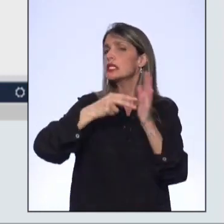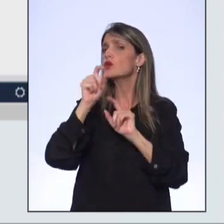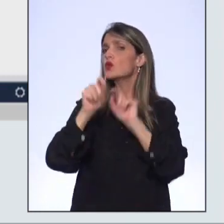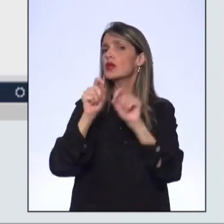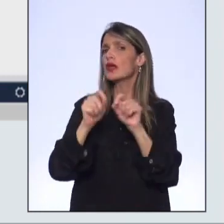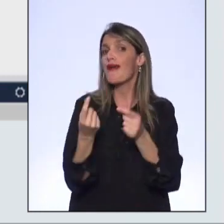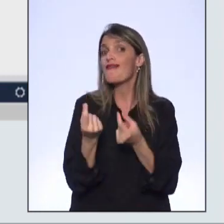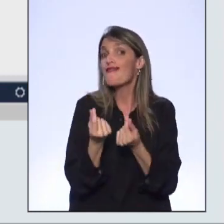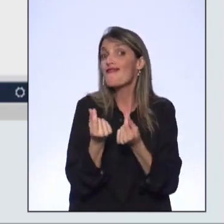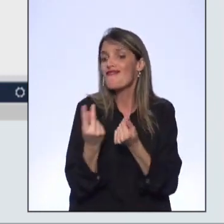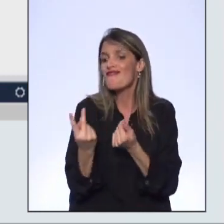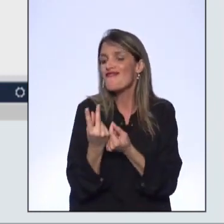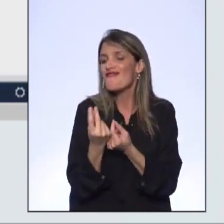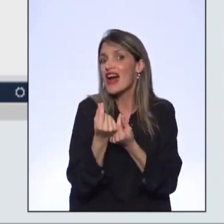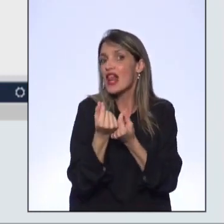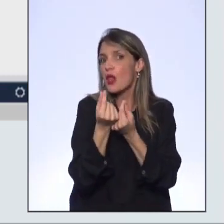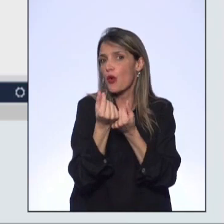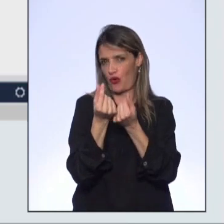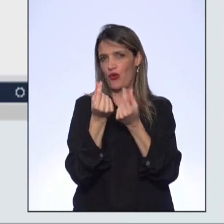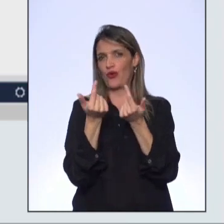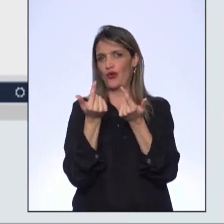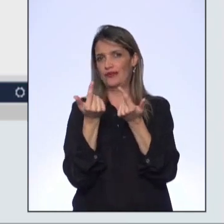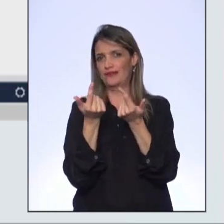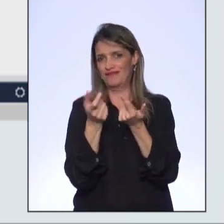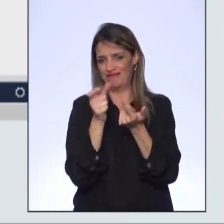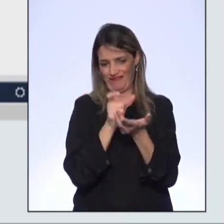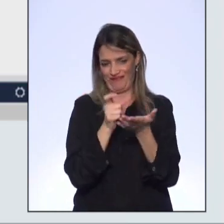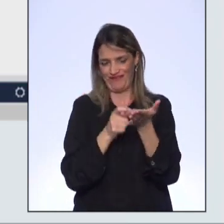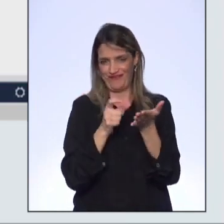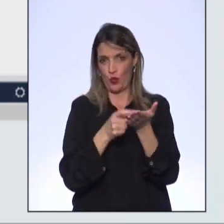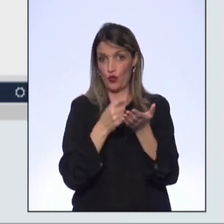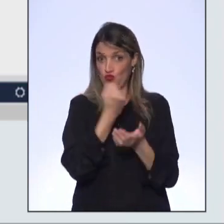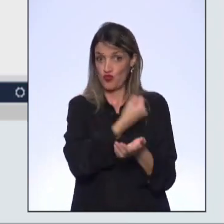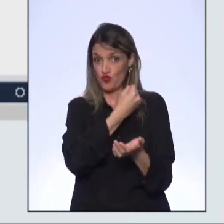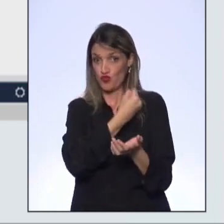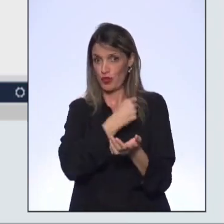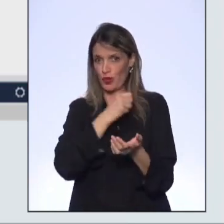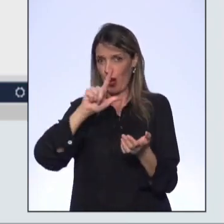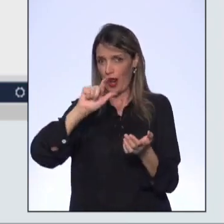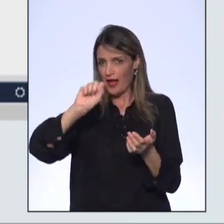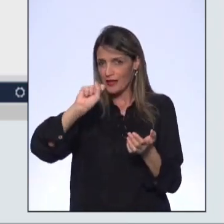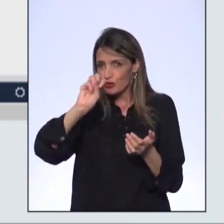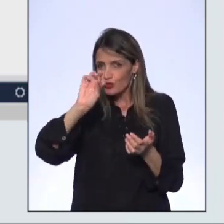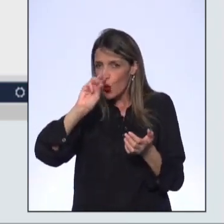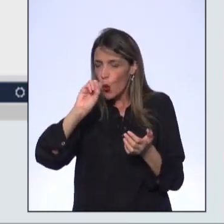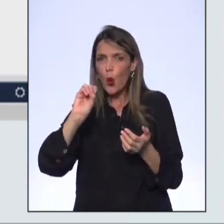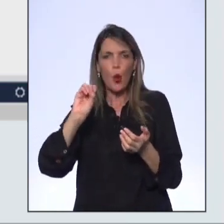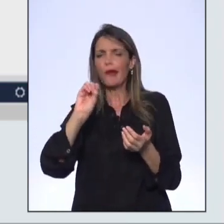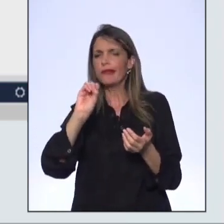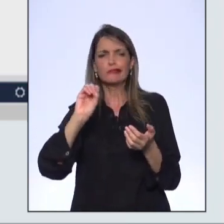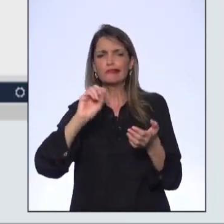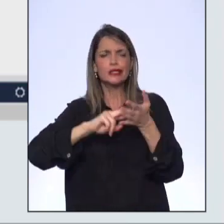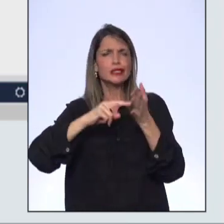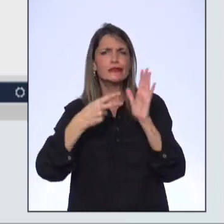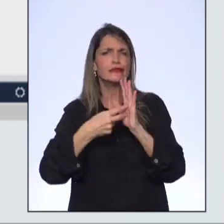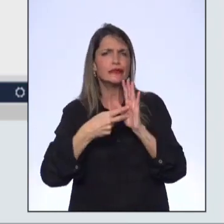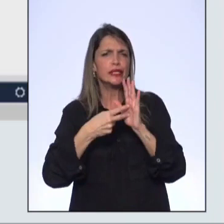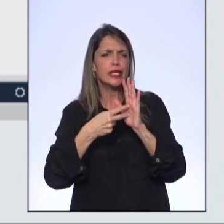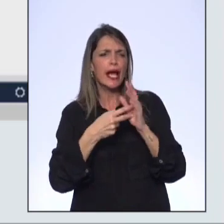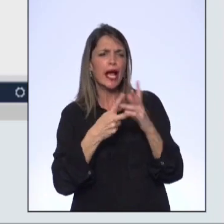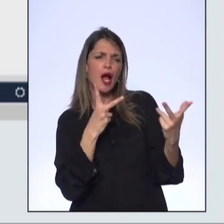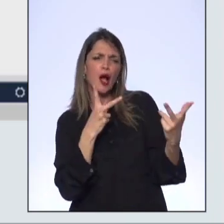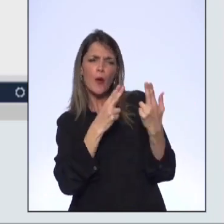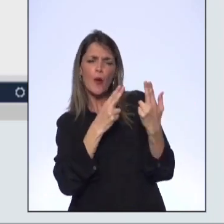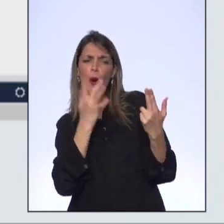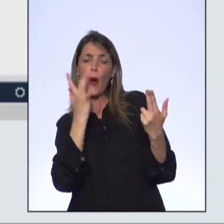de cada nota de dinheiro que você tem no seu bolso. O lastro é uma reserva em ouro que o Banco Nacional de cada país